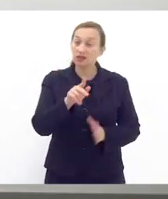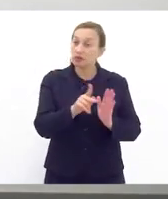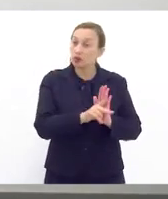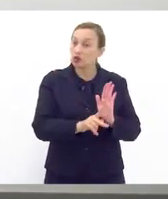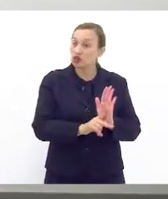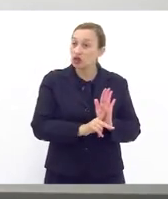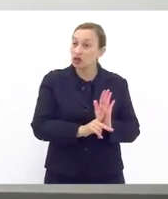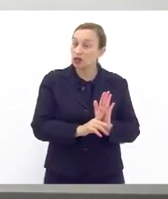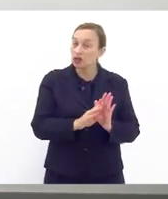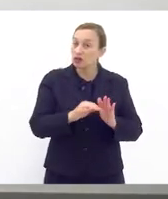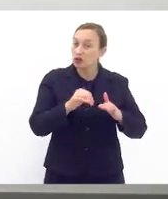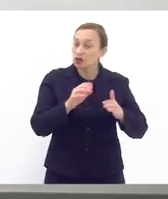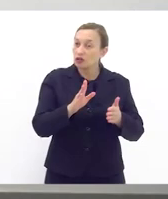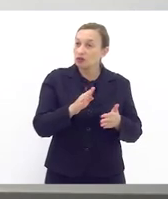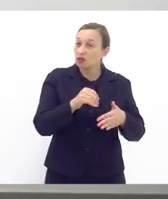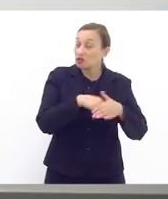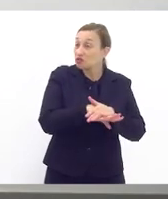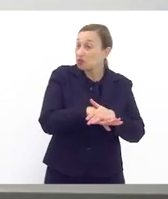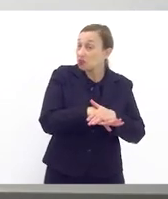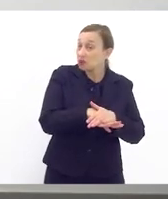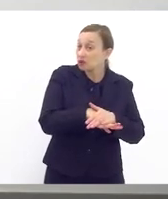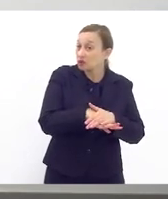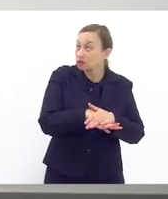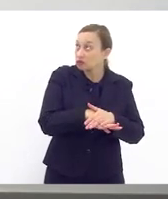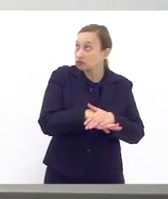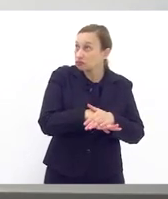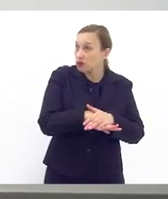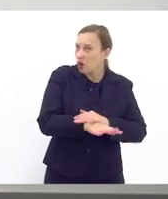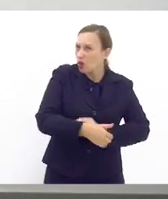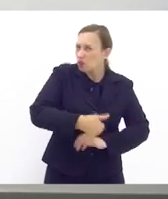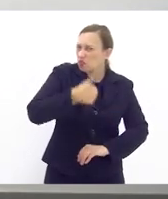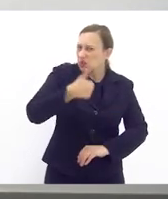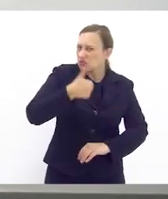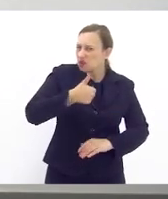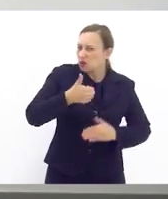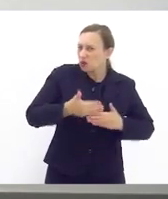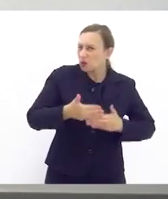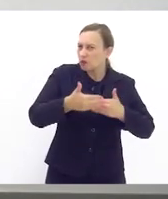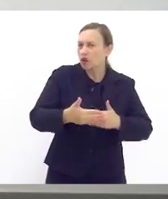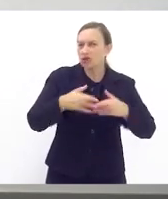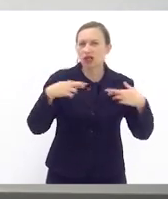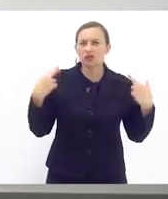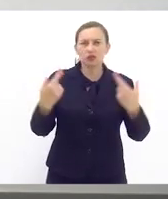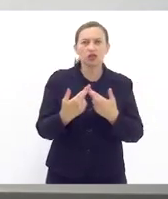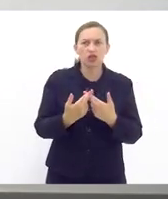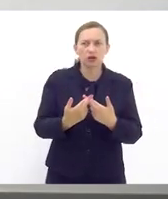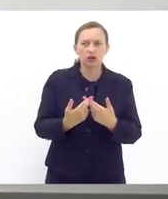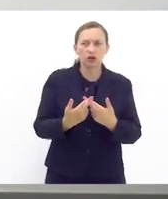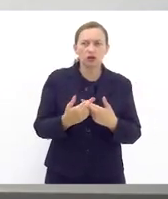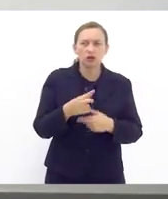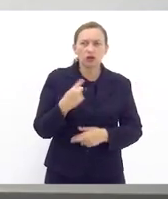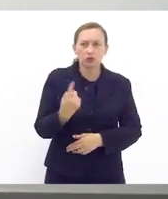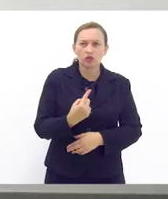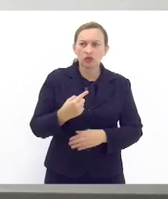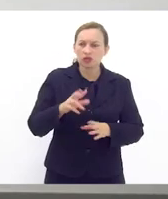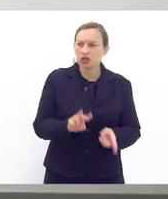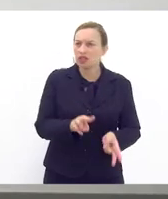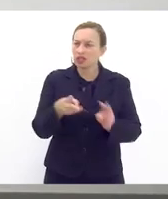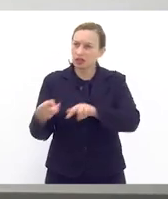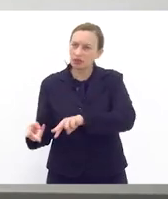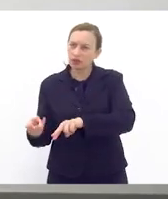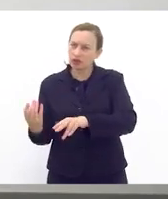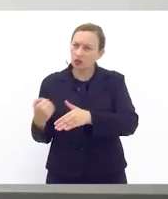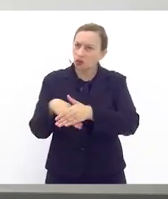foi arquivado será o primeiro passo da reunião dessa audiência é encaminhar os